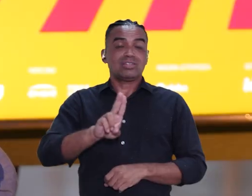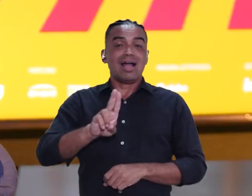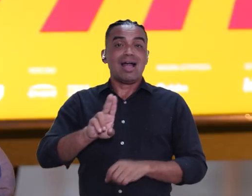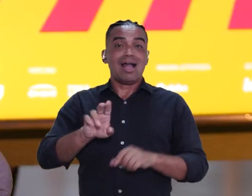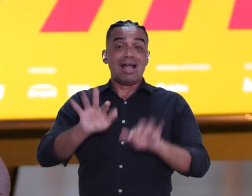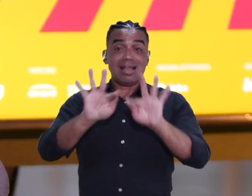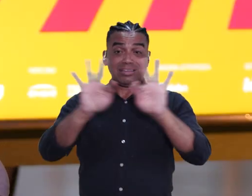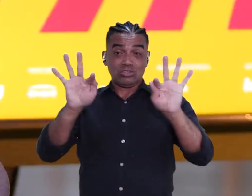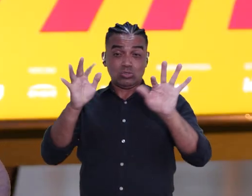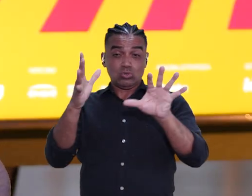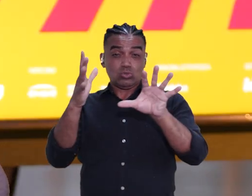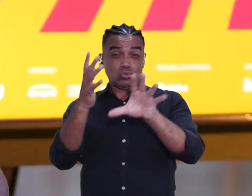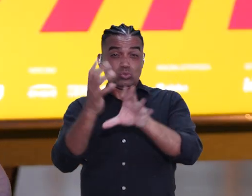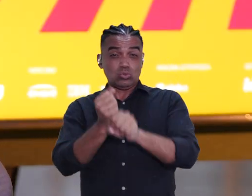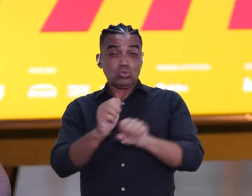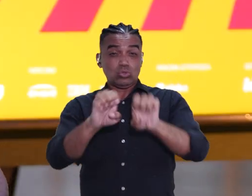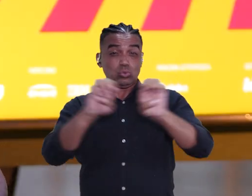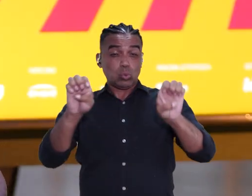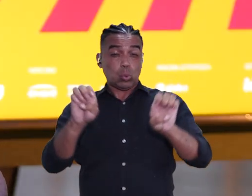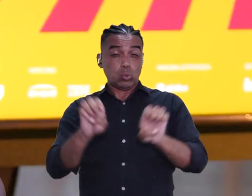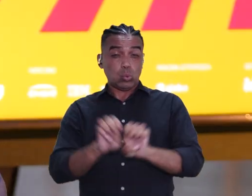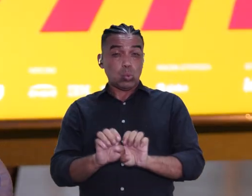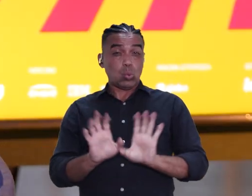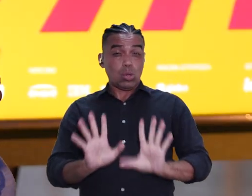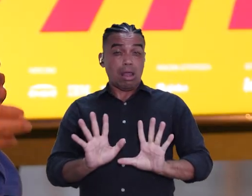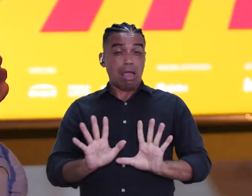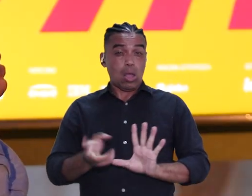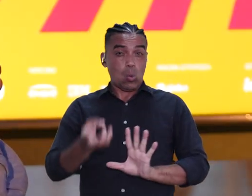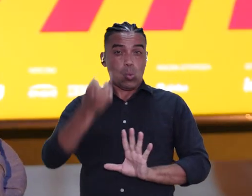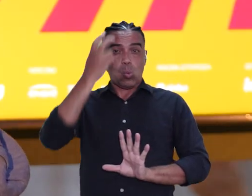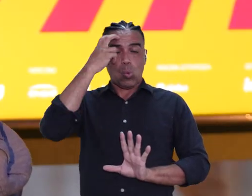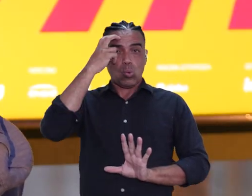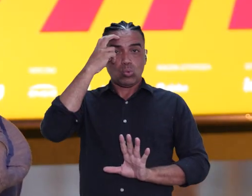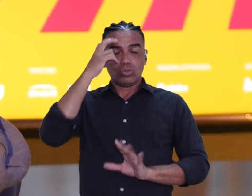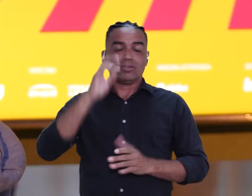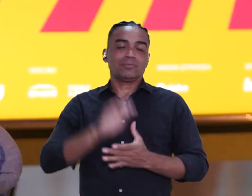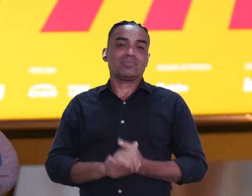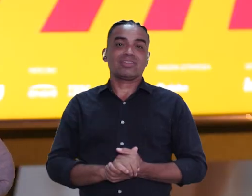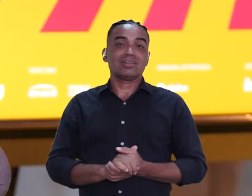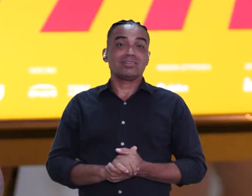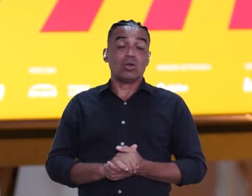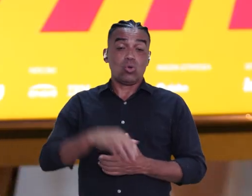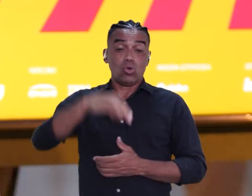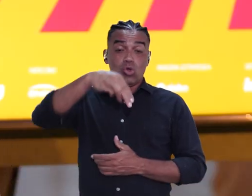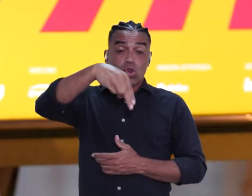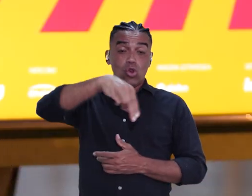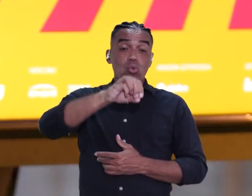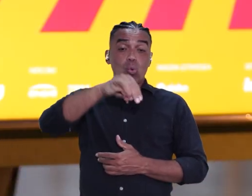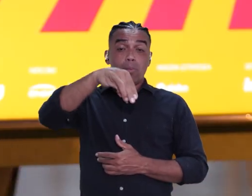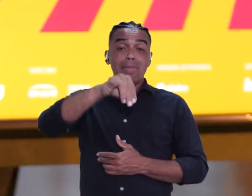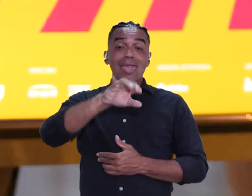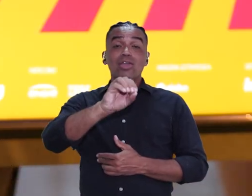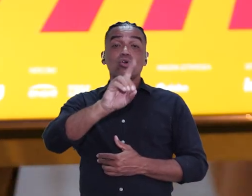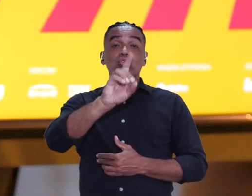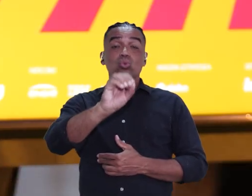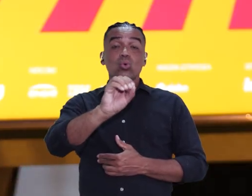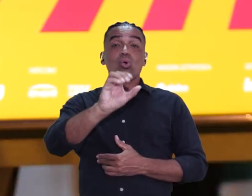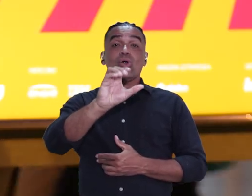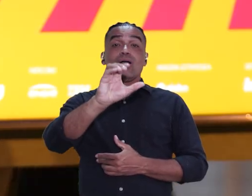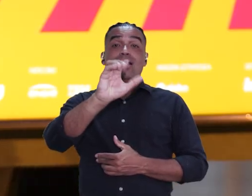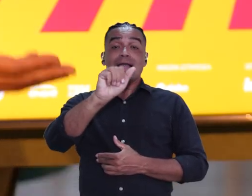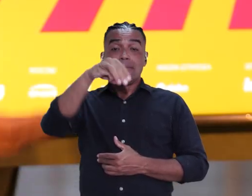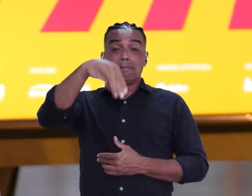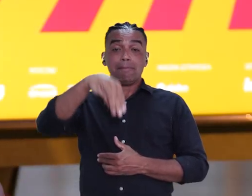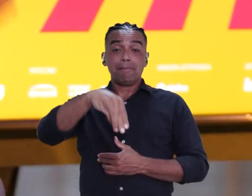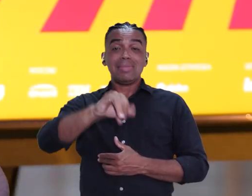forma supostamente correta da norma culta, que era no meio do caminho havia uma pedra. Em vez disso, no meio do caminho tinha